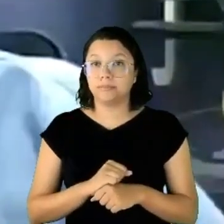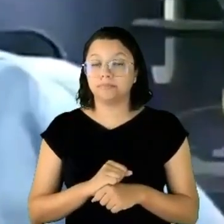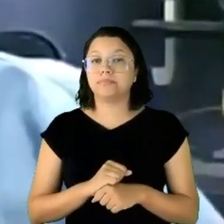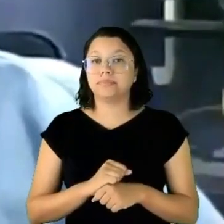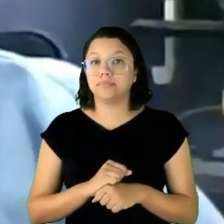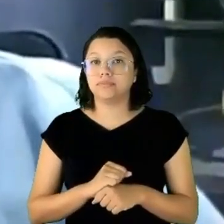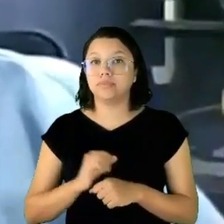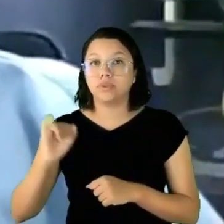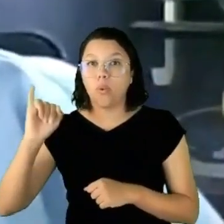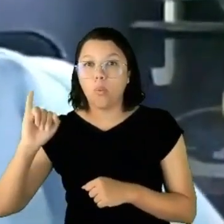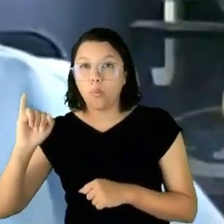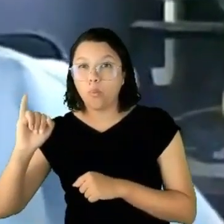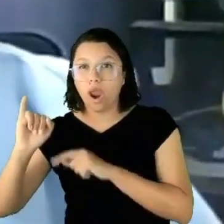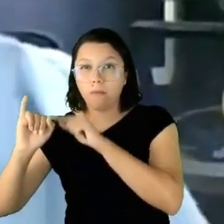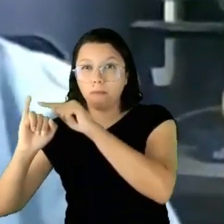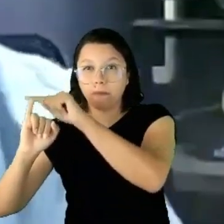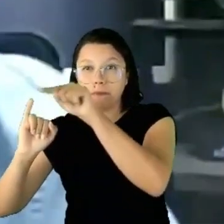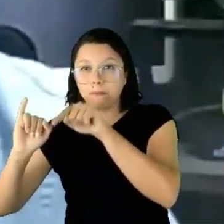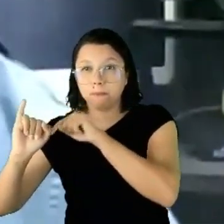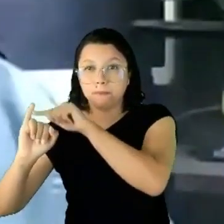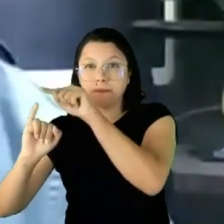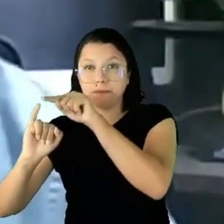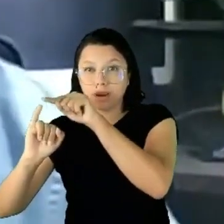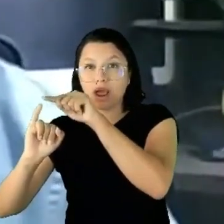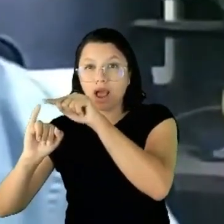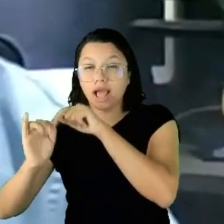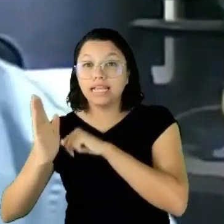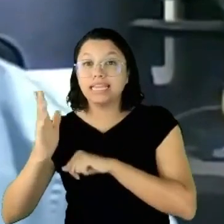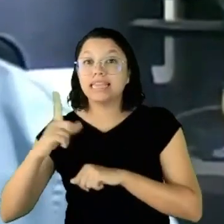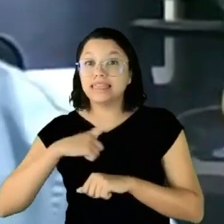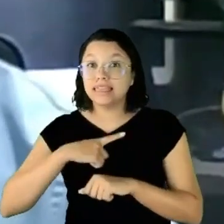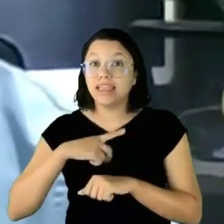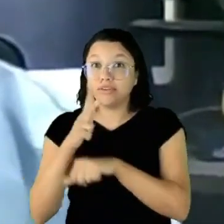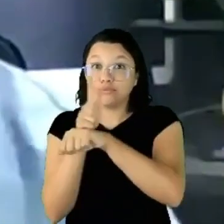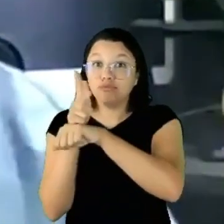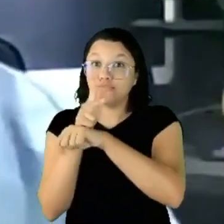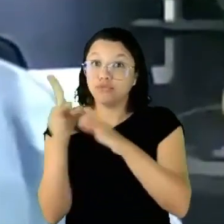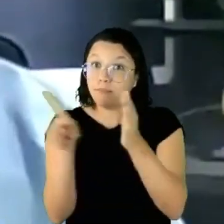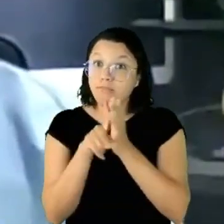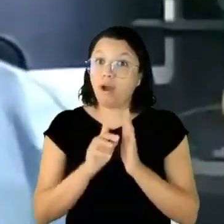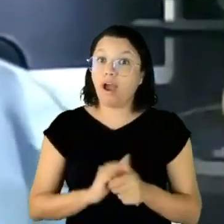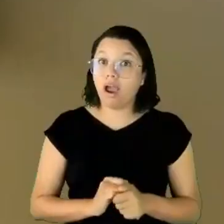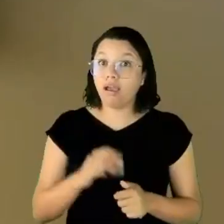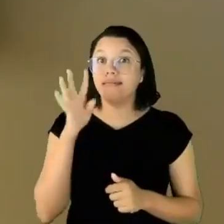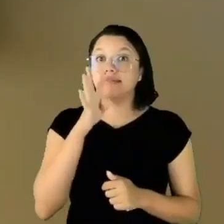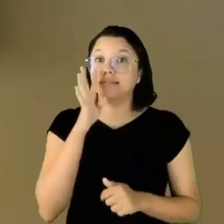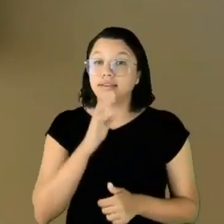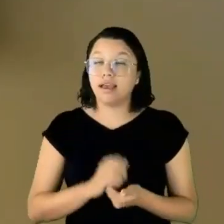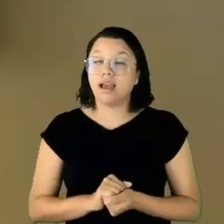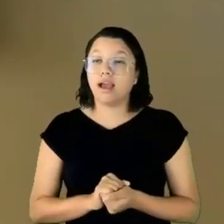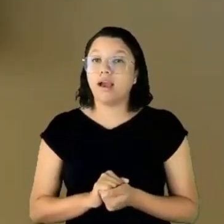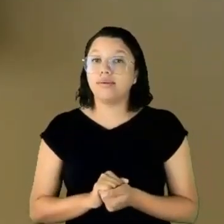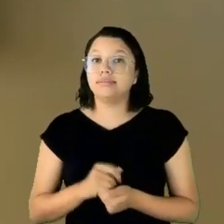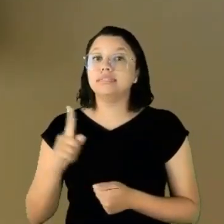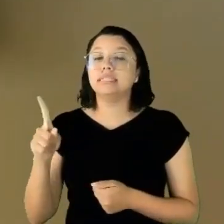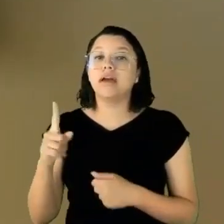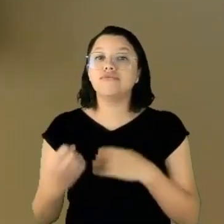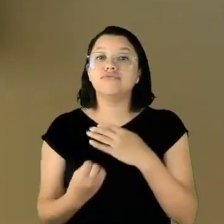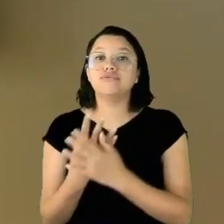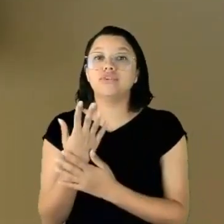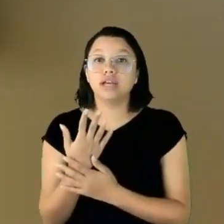i lá que você clica já sai um vídeo achei muito legal é muito legal aquilo lá